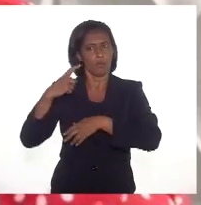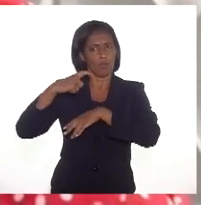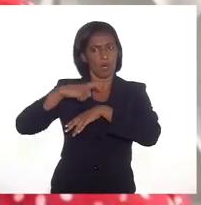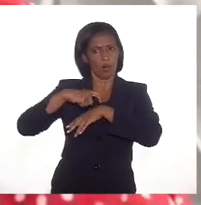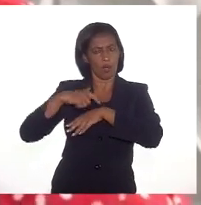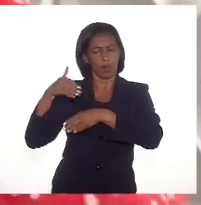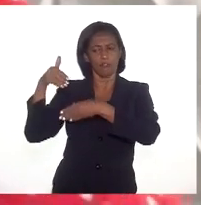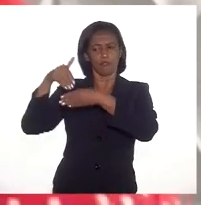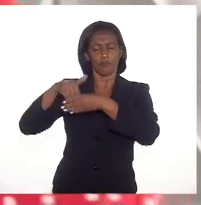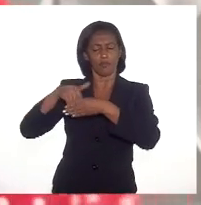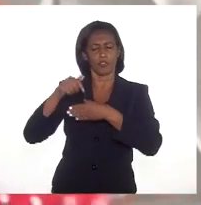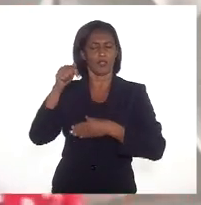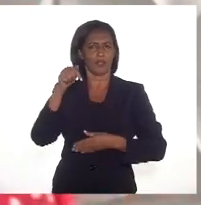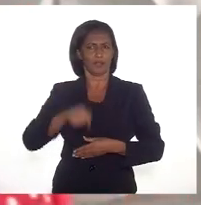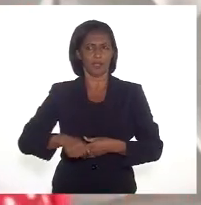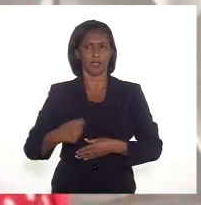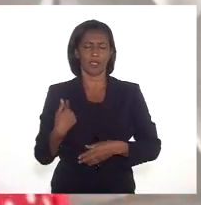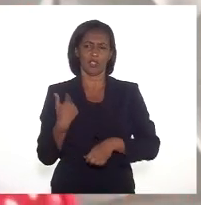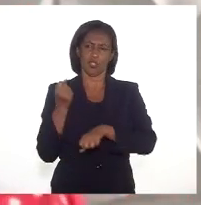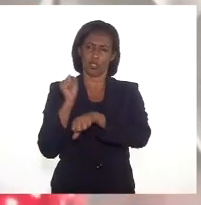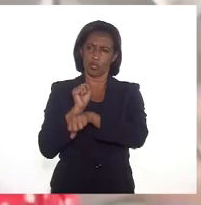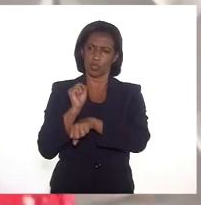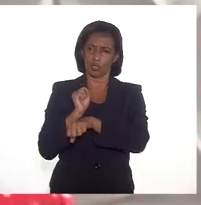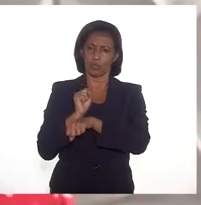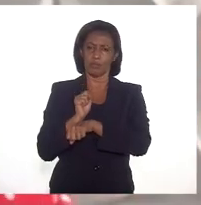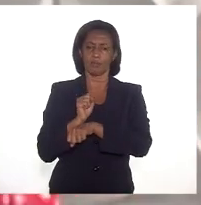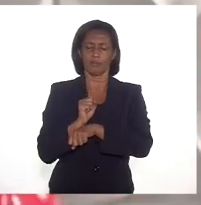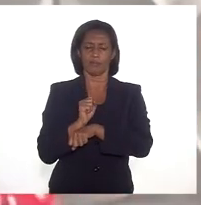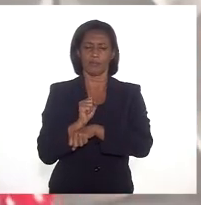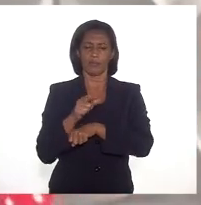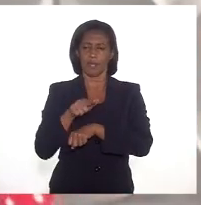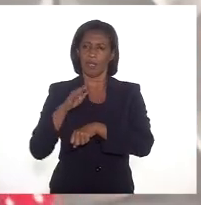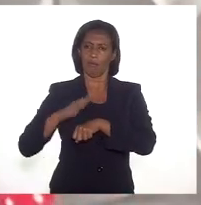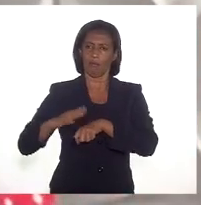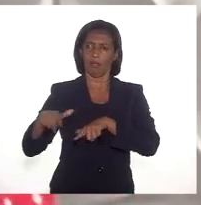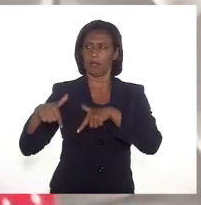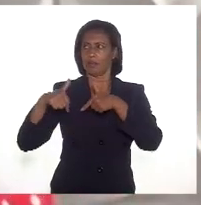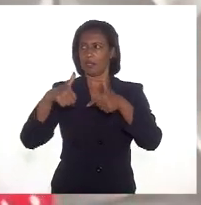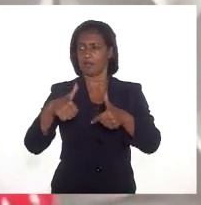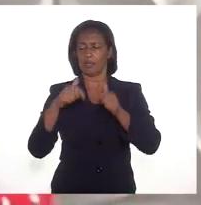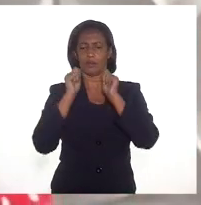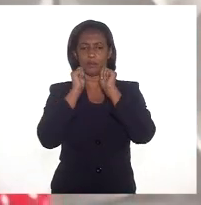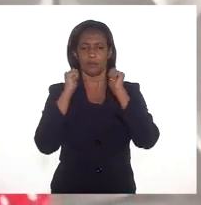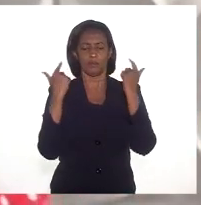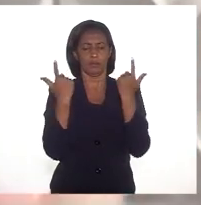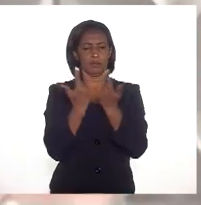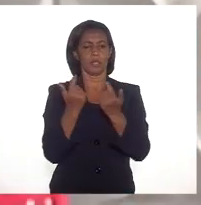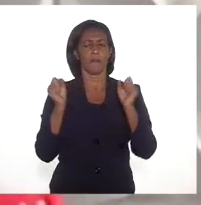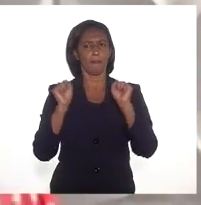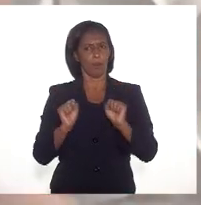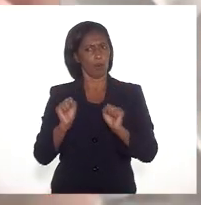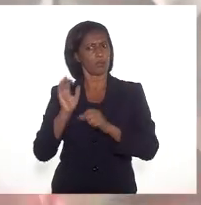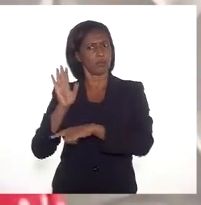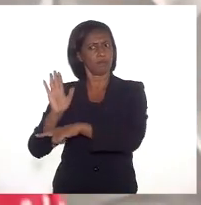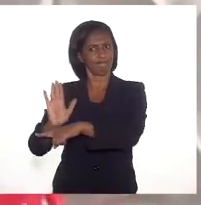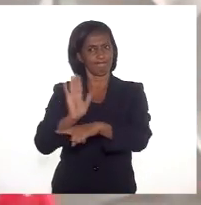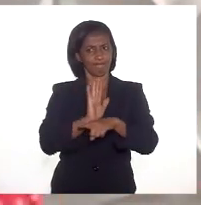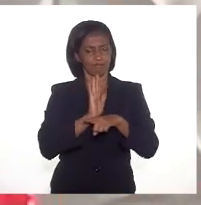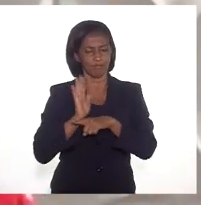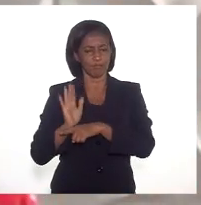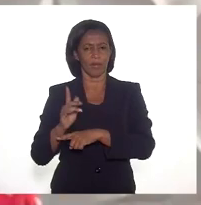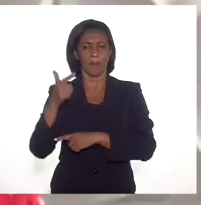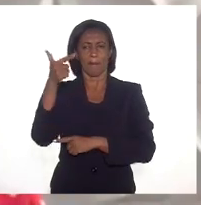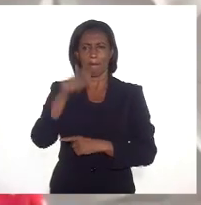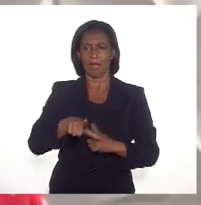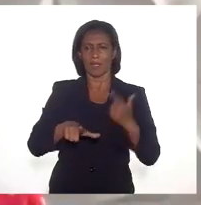foi votado aqui. A gente espera que, através dessa ação, a Assembleia Legislativa possa ter contribuído uma vez mais